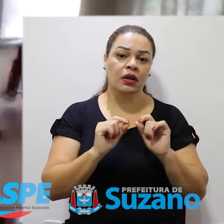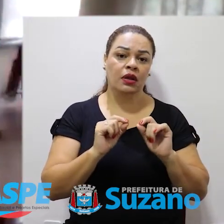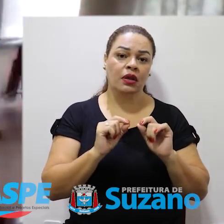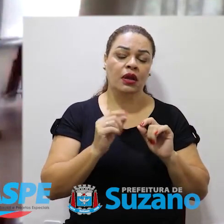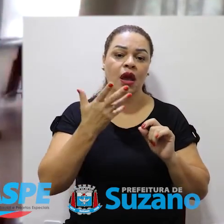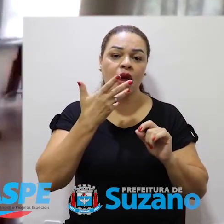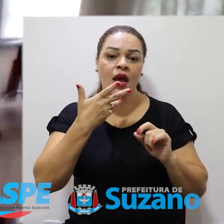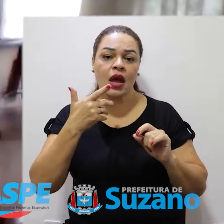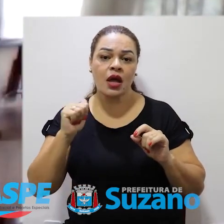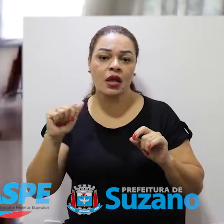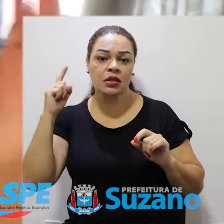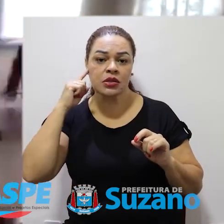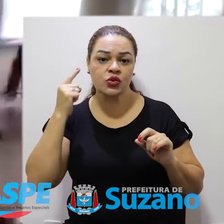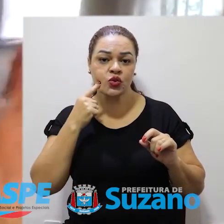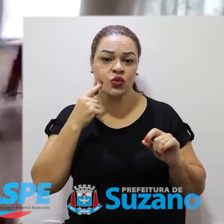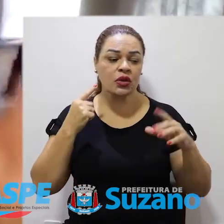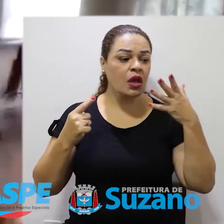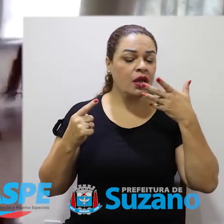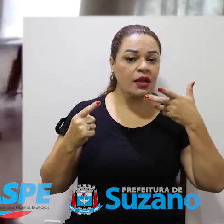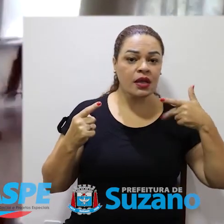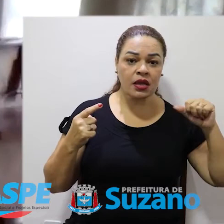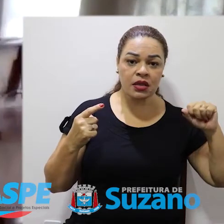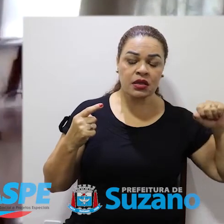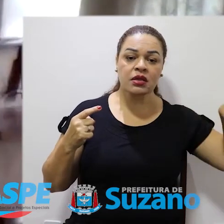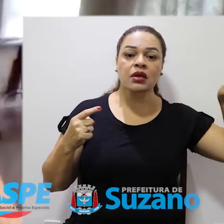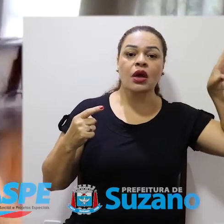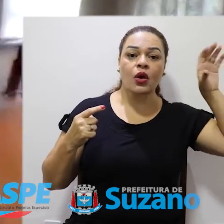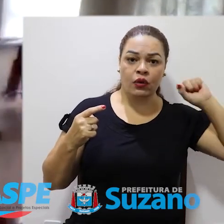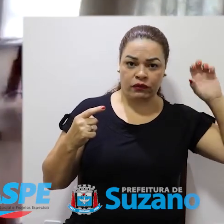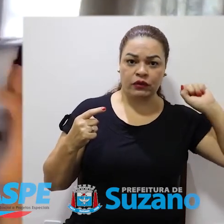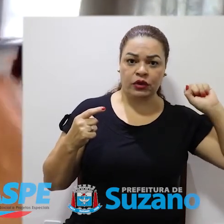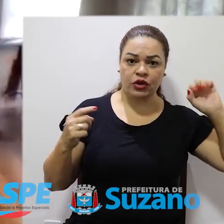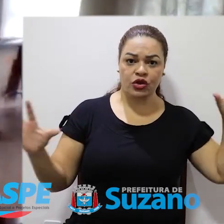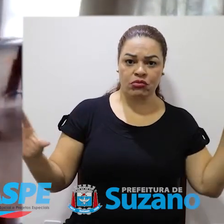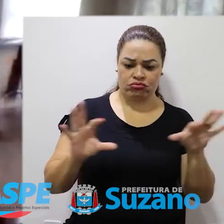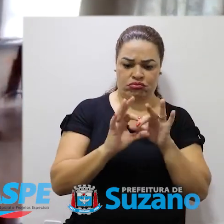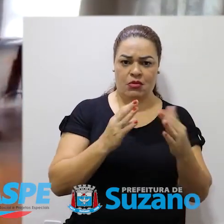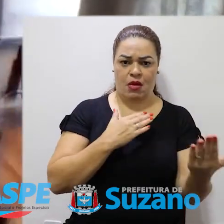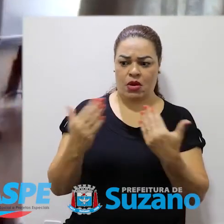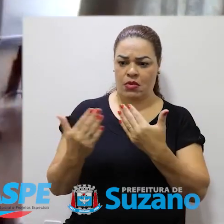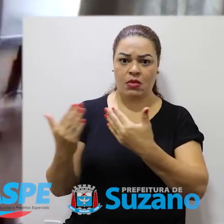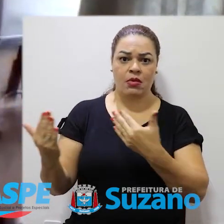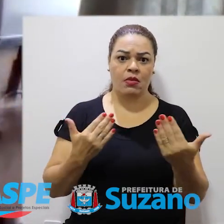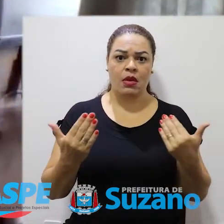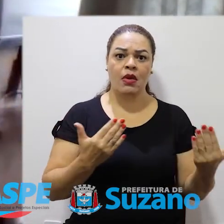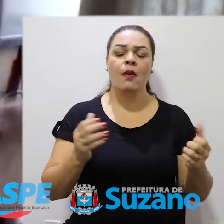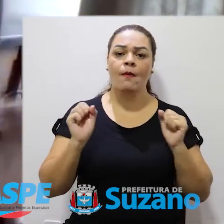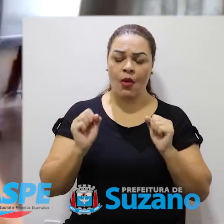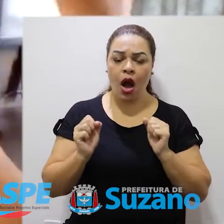ouvintes podem conviver, desde que cada uma tenha a possibilidade de ser